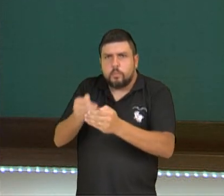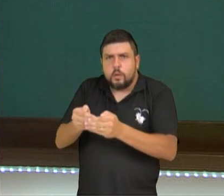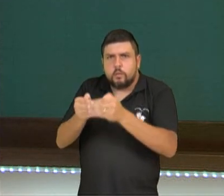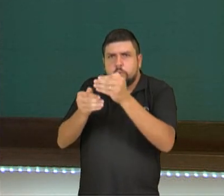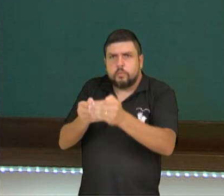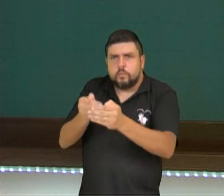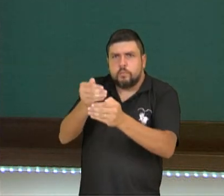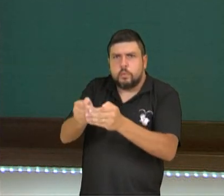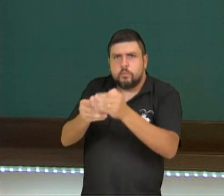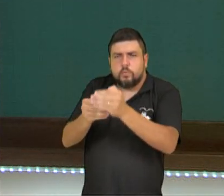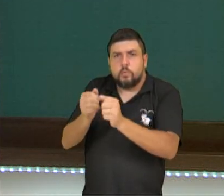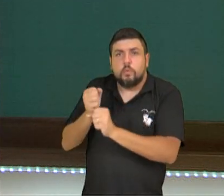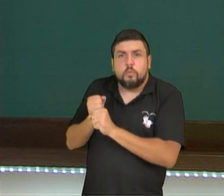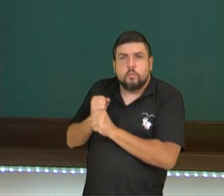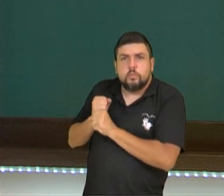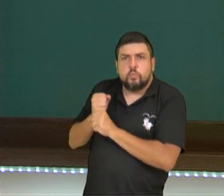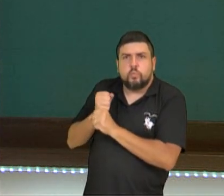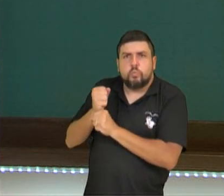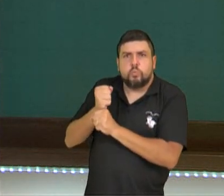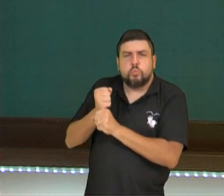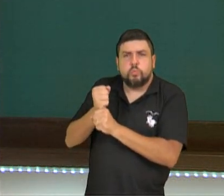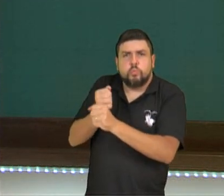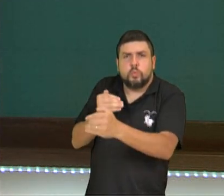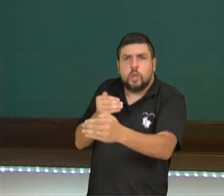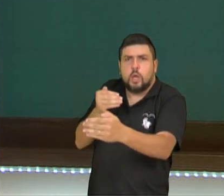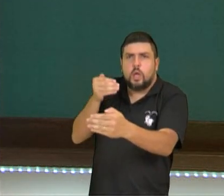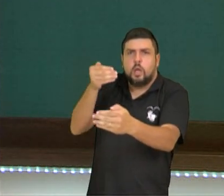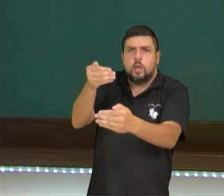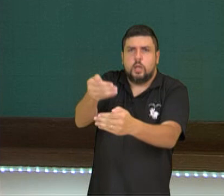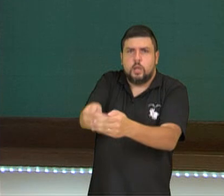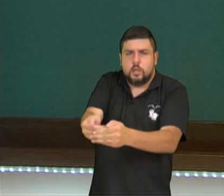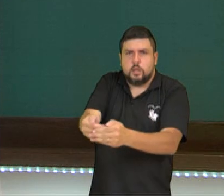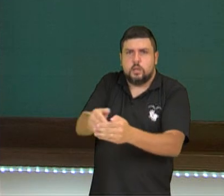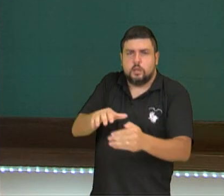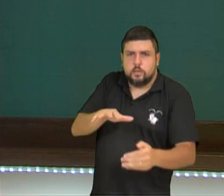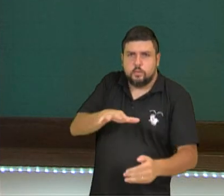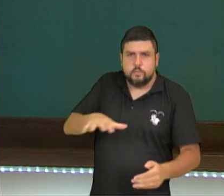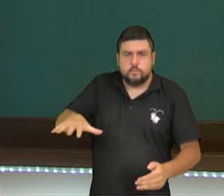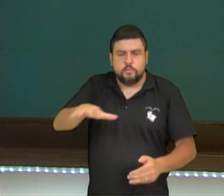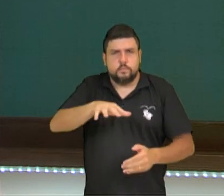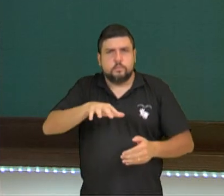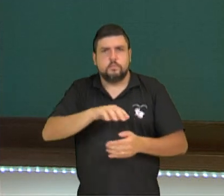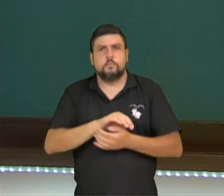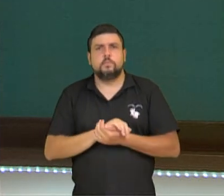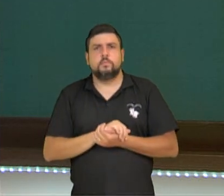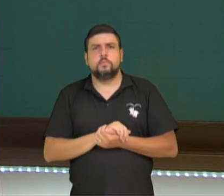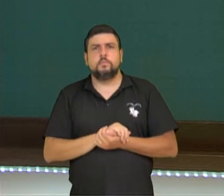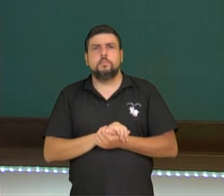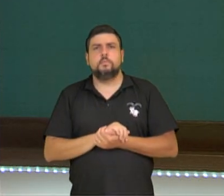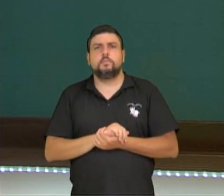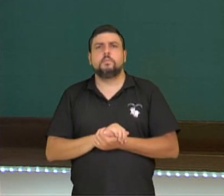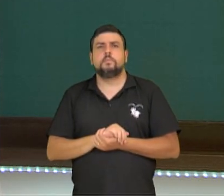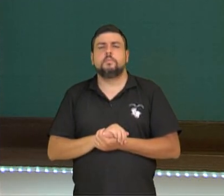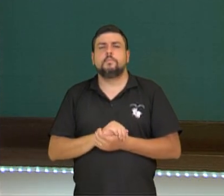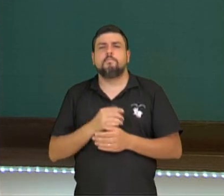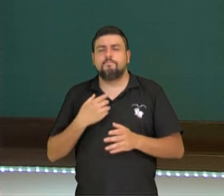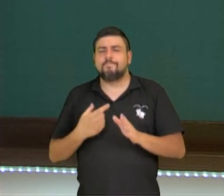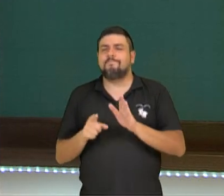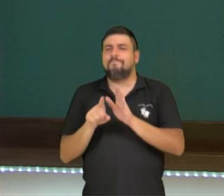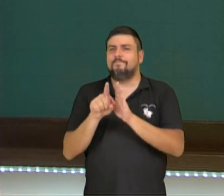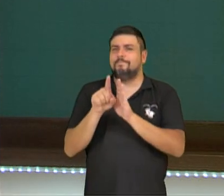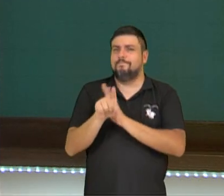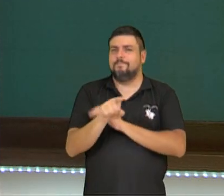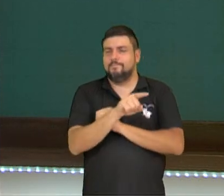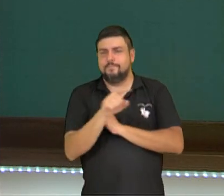de forma semelhante, no mesmo período, naquela porção do espaço geográfico, certo? Perguntinha lá para